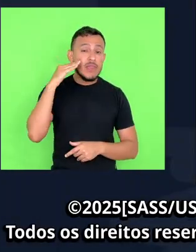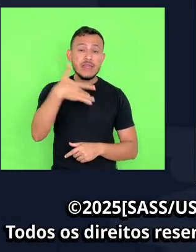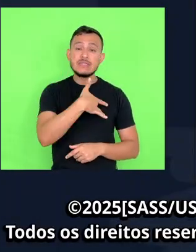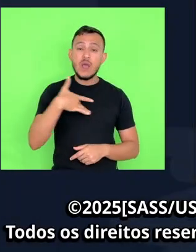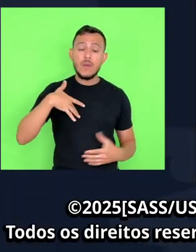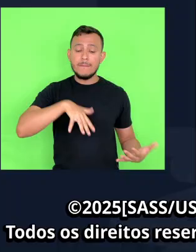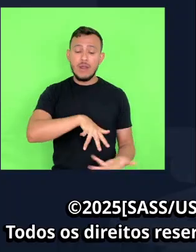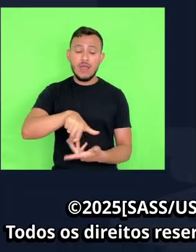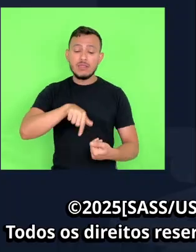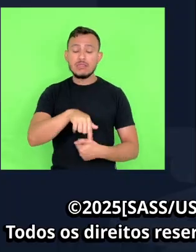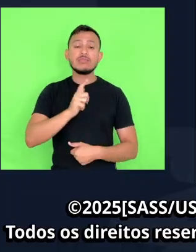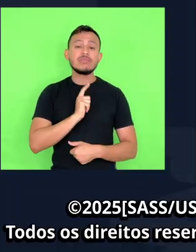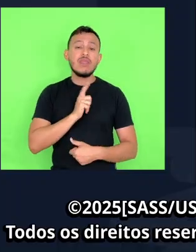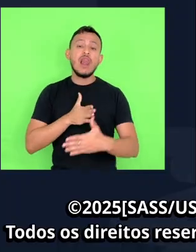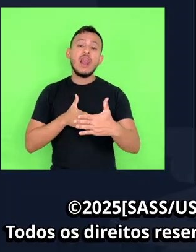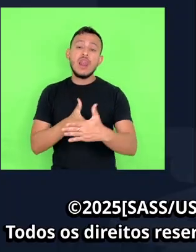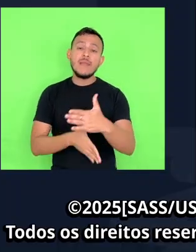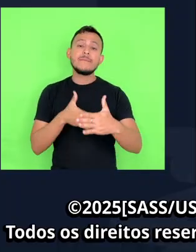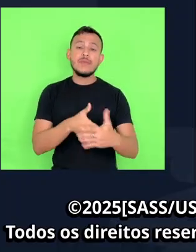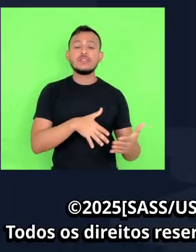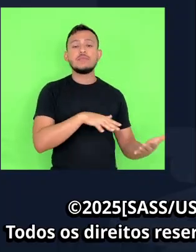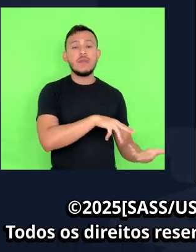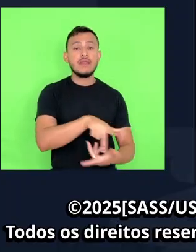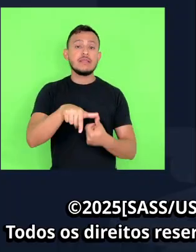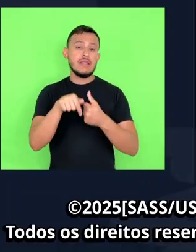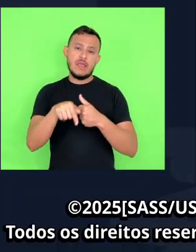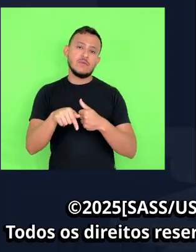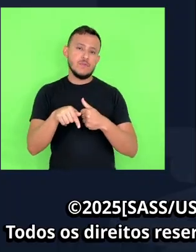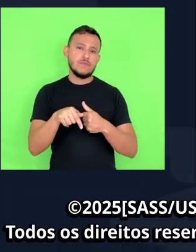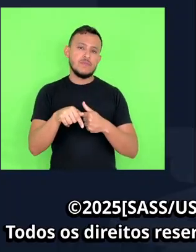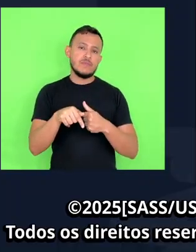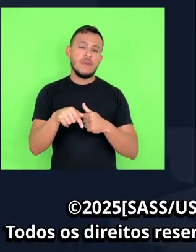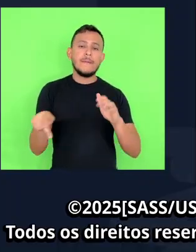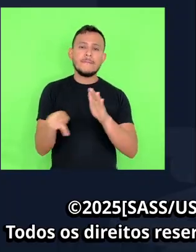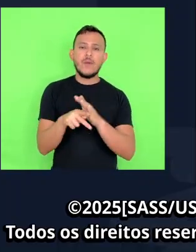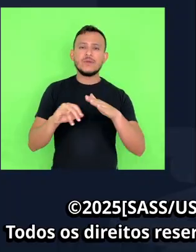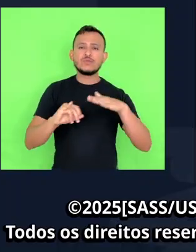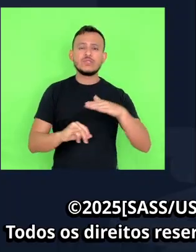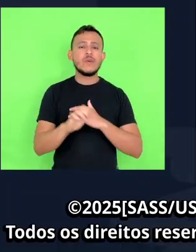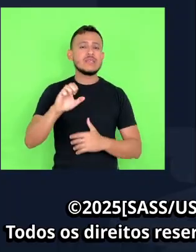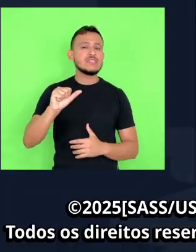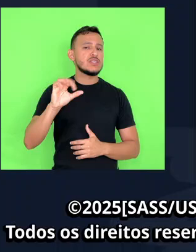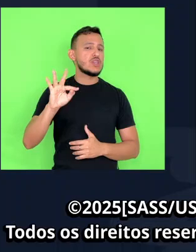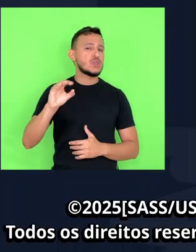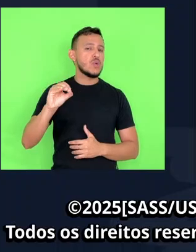foram estabelecidos limites planetários. Uma instituição de Estocolmo